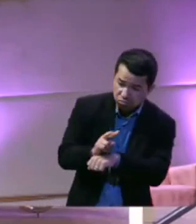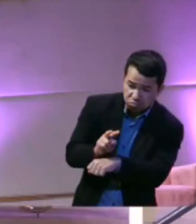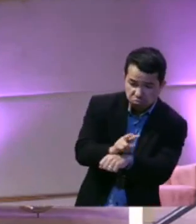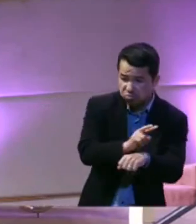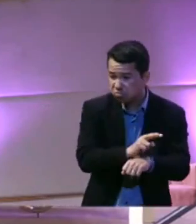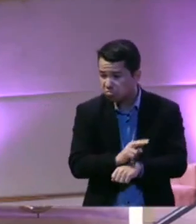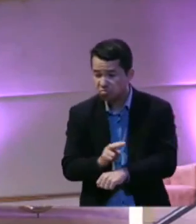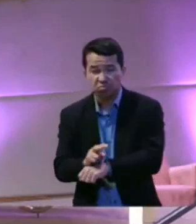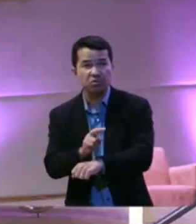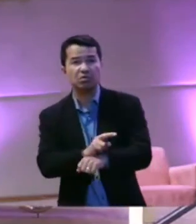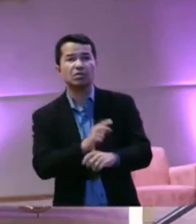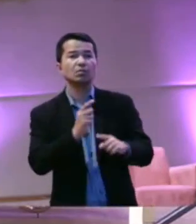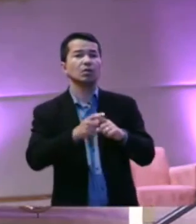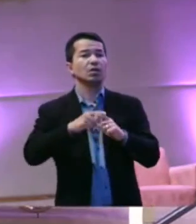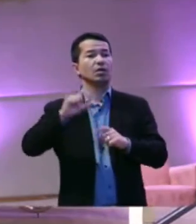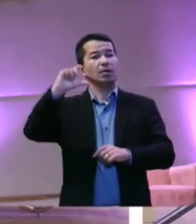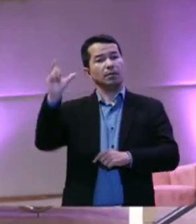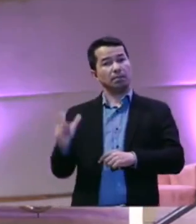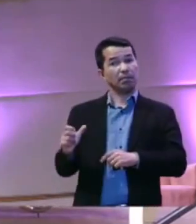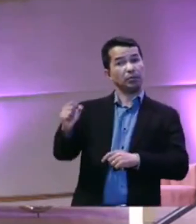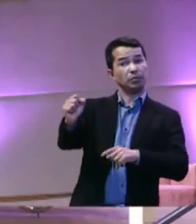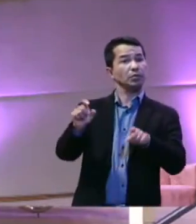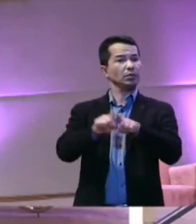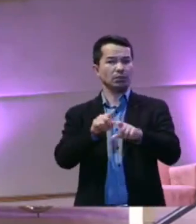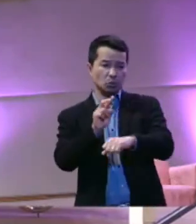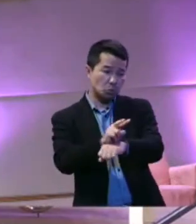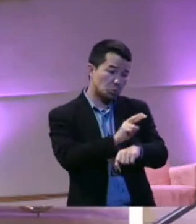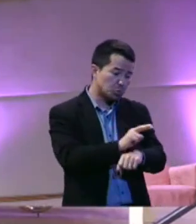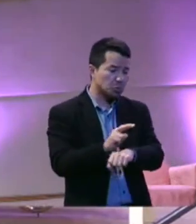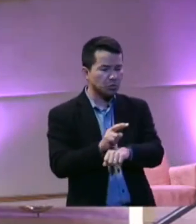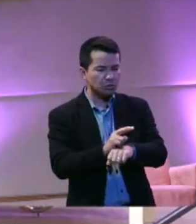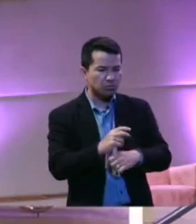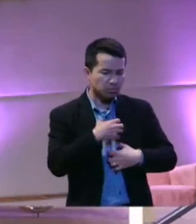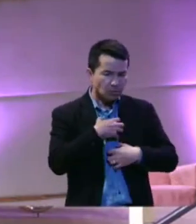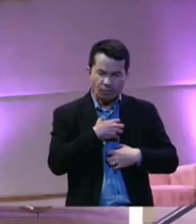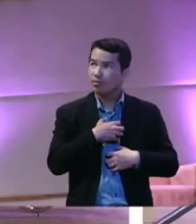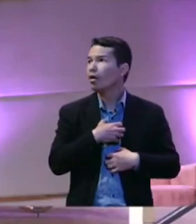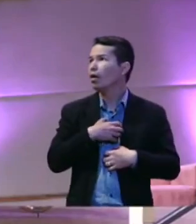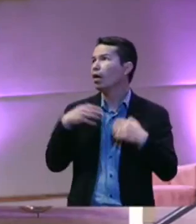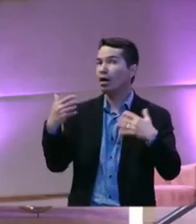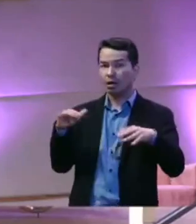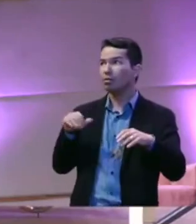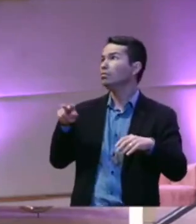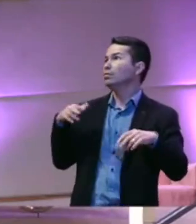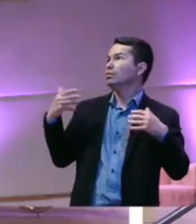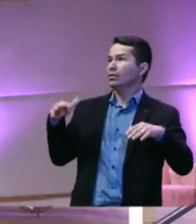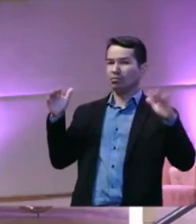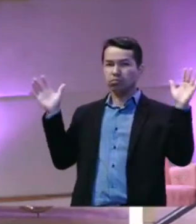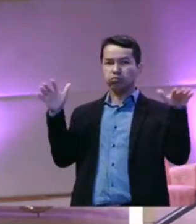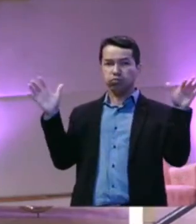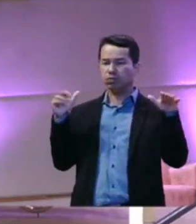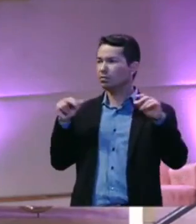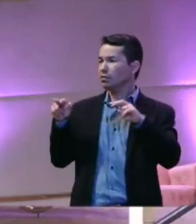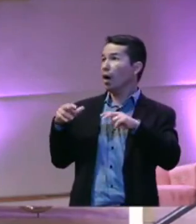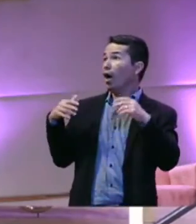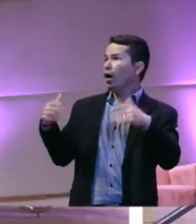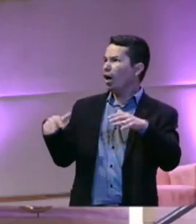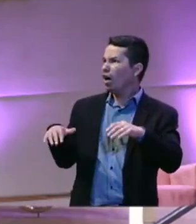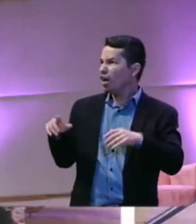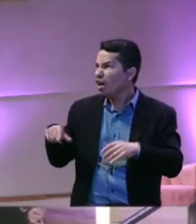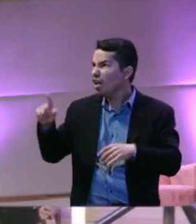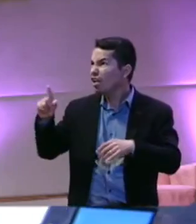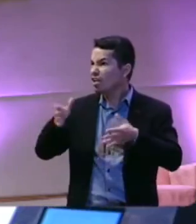eram assalariados. Foram eles que foram tocados para estar ali. Quantas pessoas sabiam